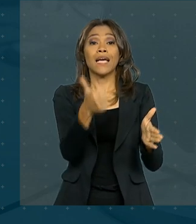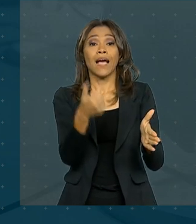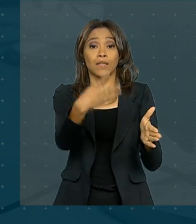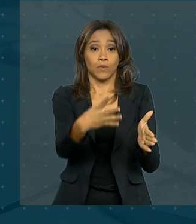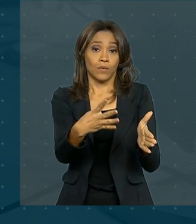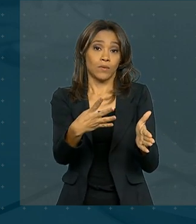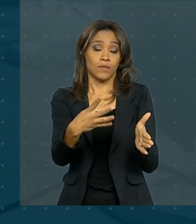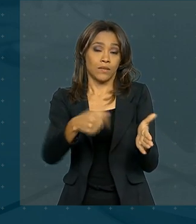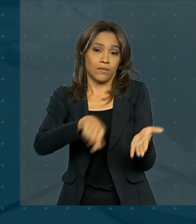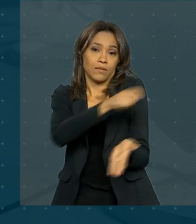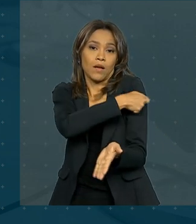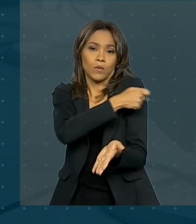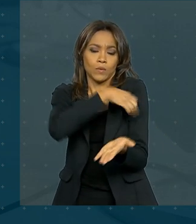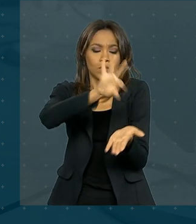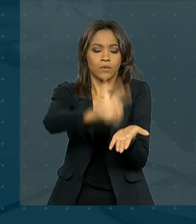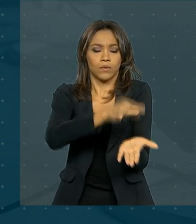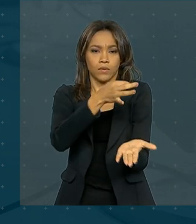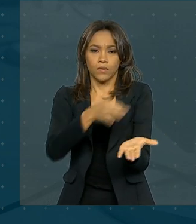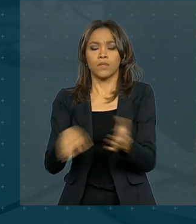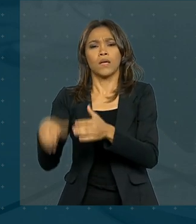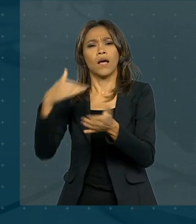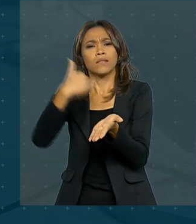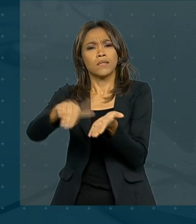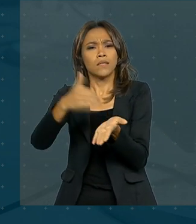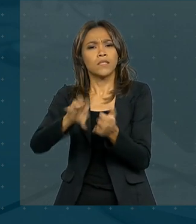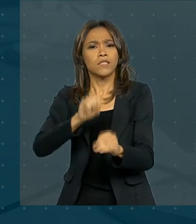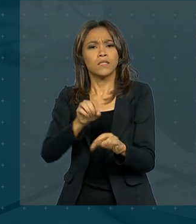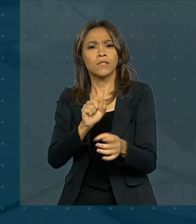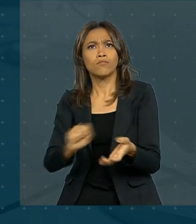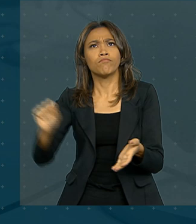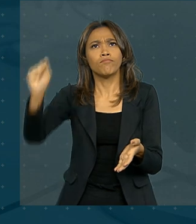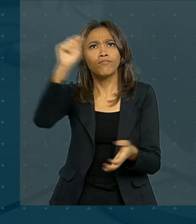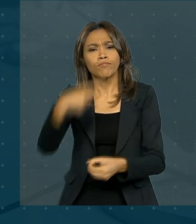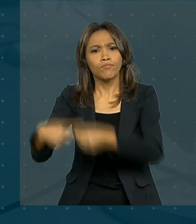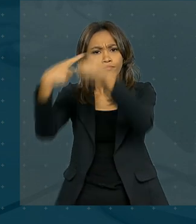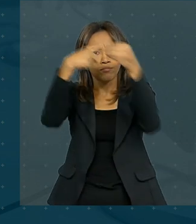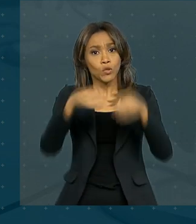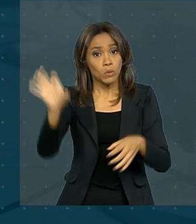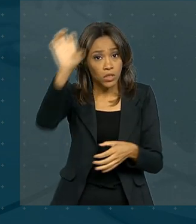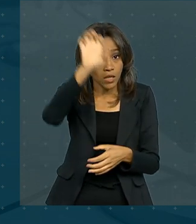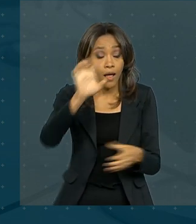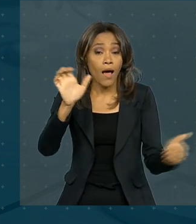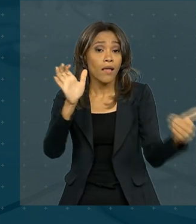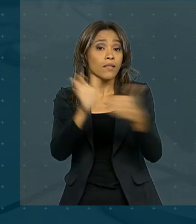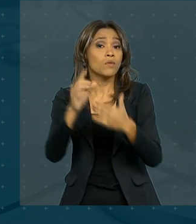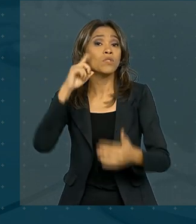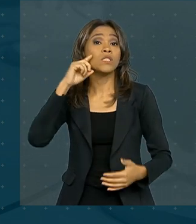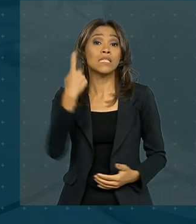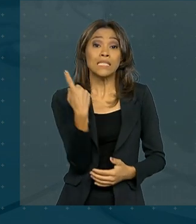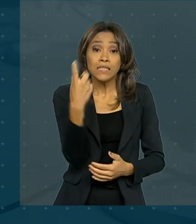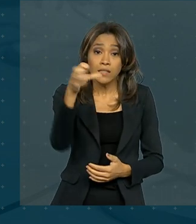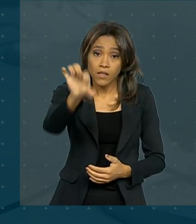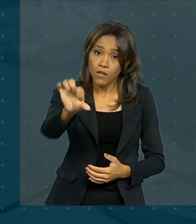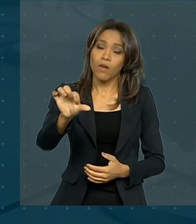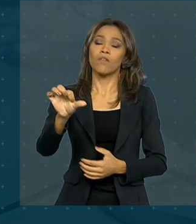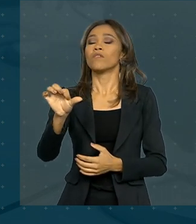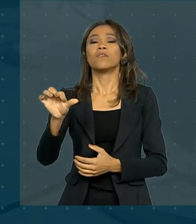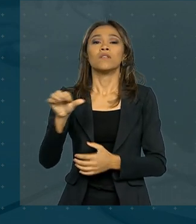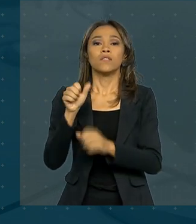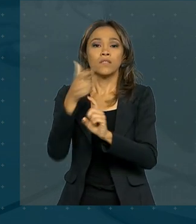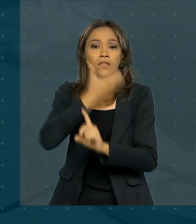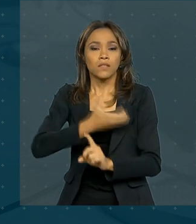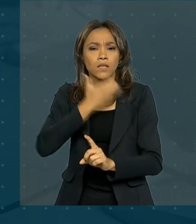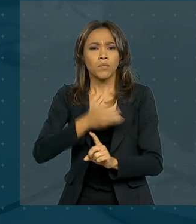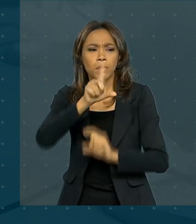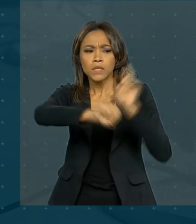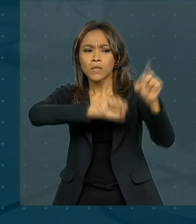matriculados. A Secretaria de Educação dos Estados e Municípios tem até o dia 19 de dezembro para indicarem as escolas a serem